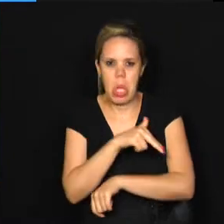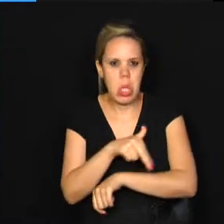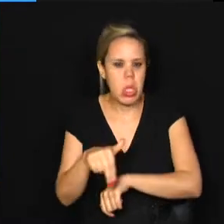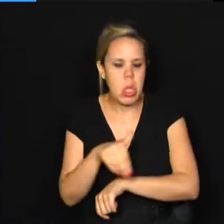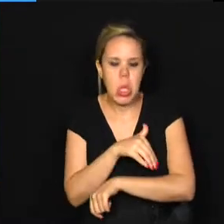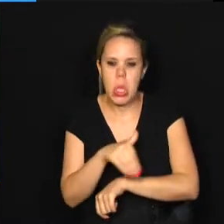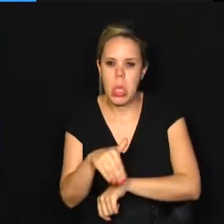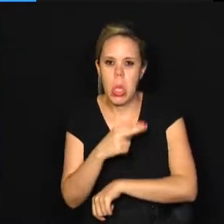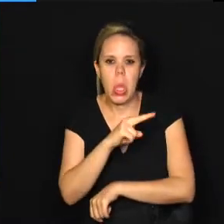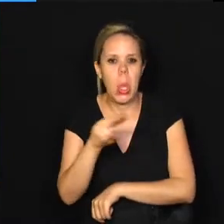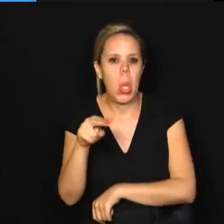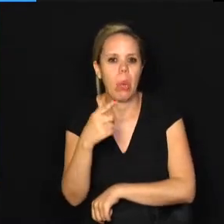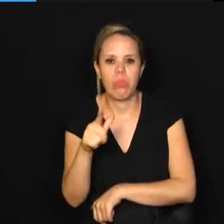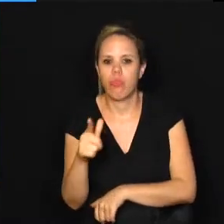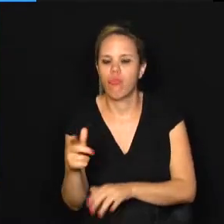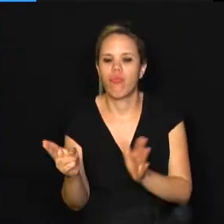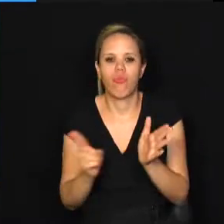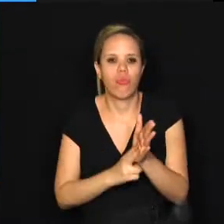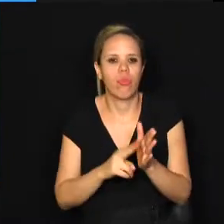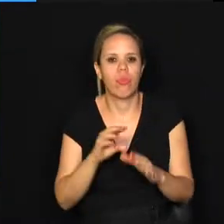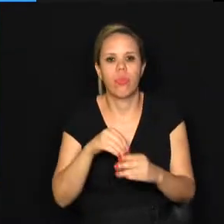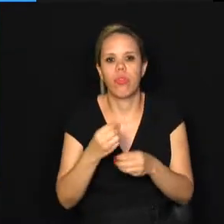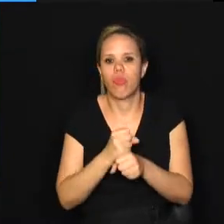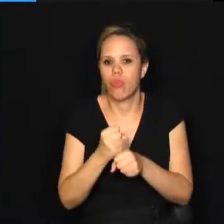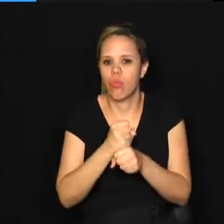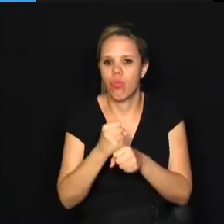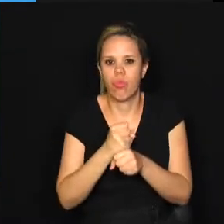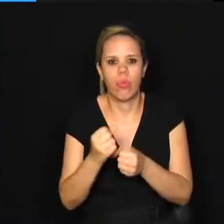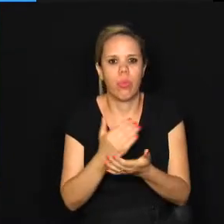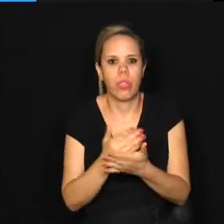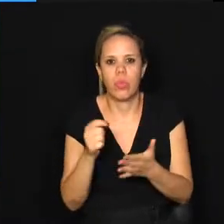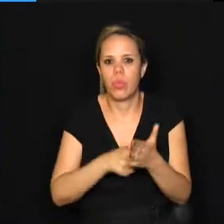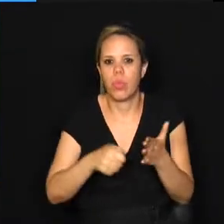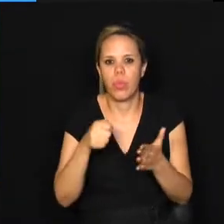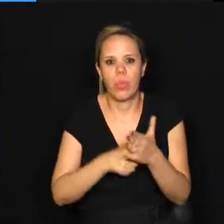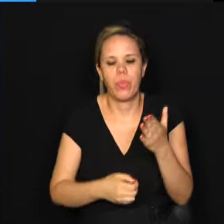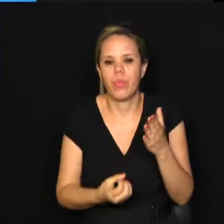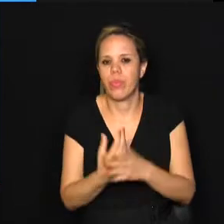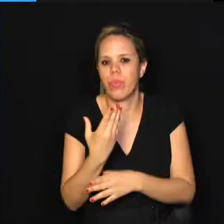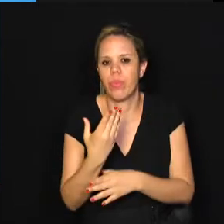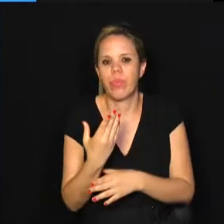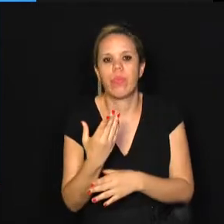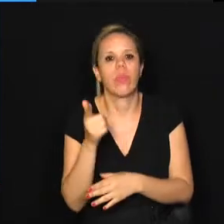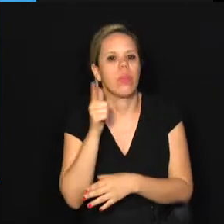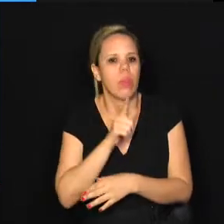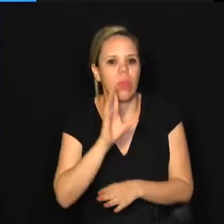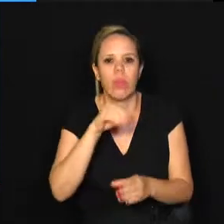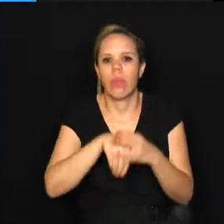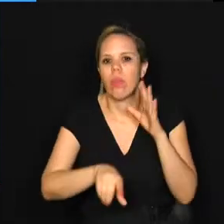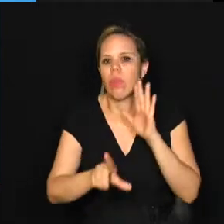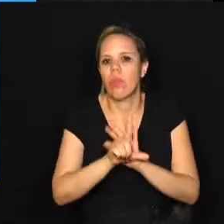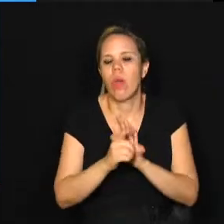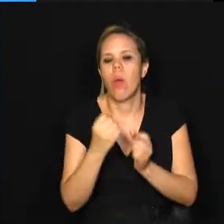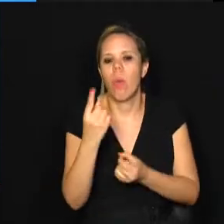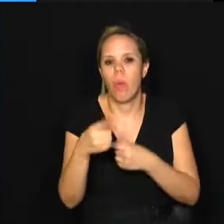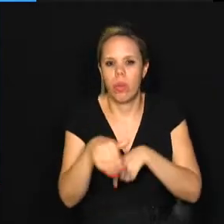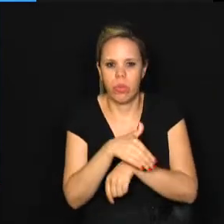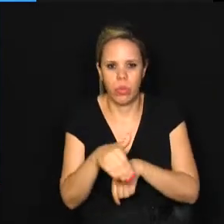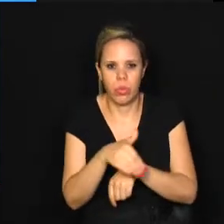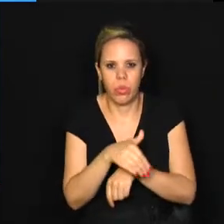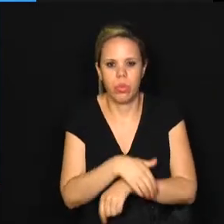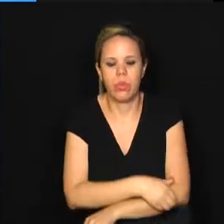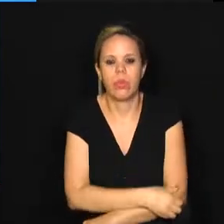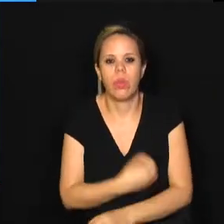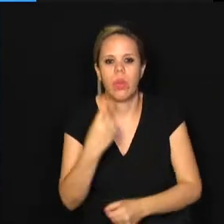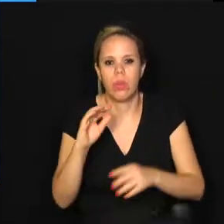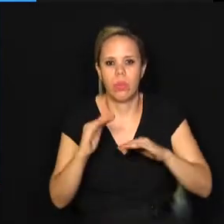legalizadas. Então, há muitos anos começou essa batalha, essa luta para que isso acontecesse. Conseguimos legalizar algumas ruas, alguns